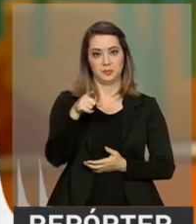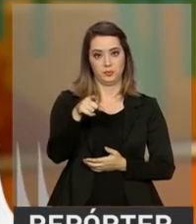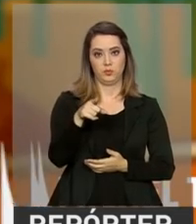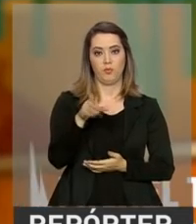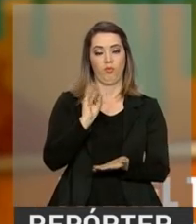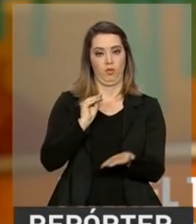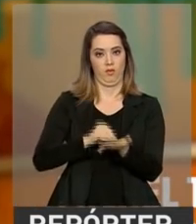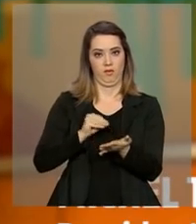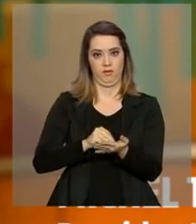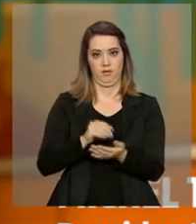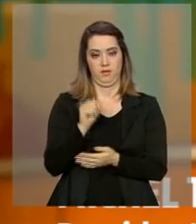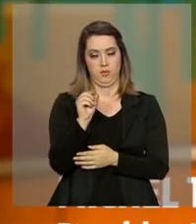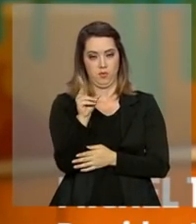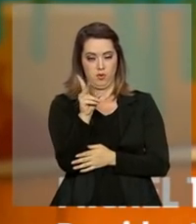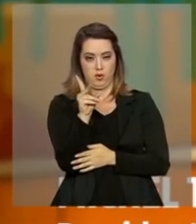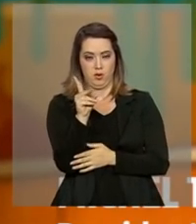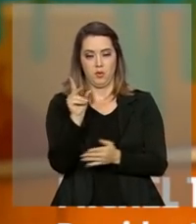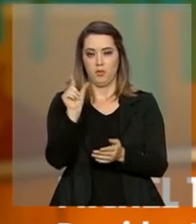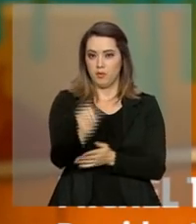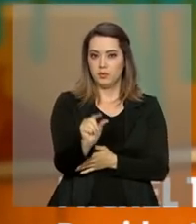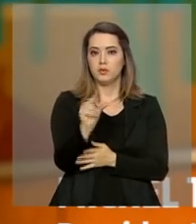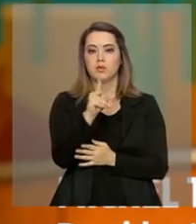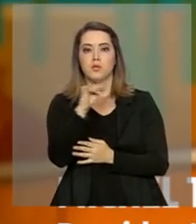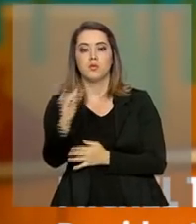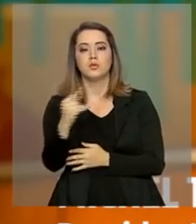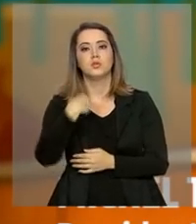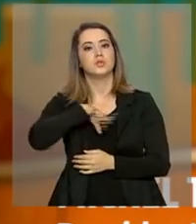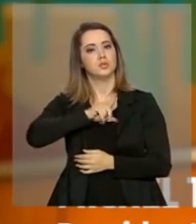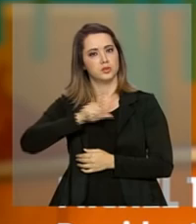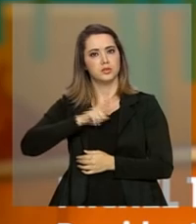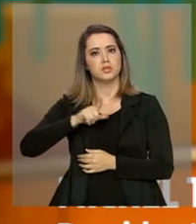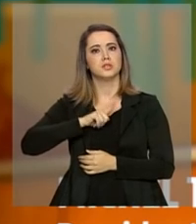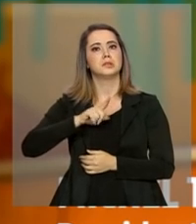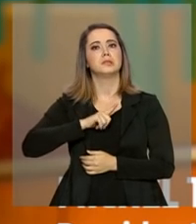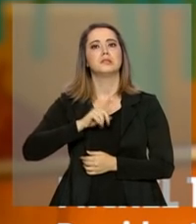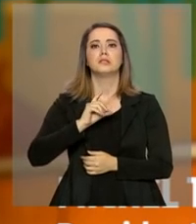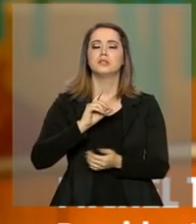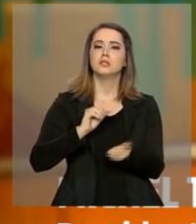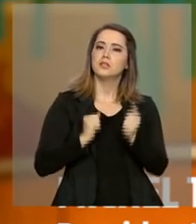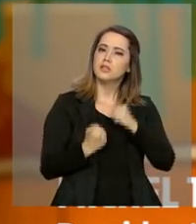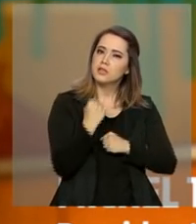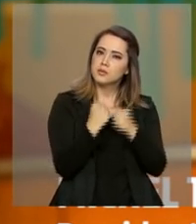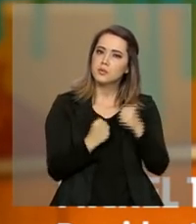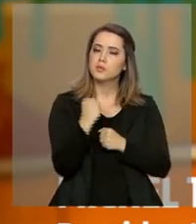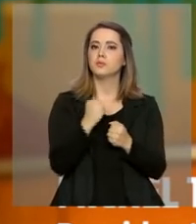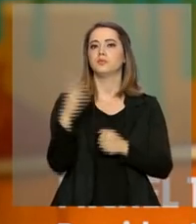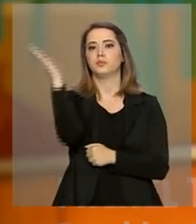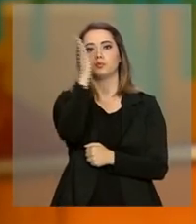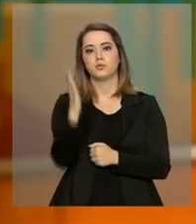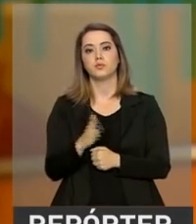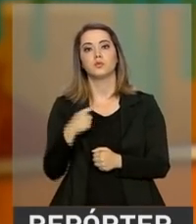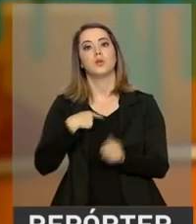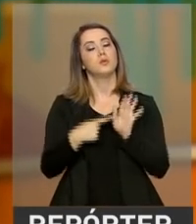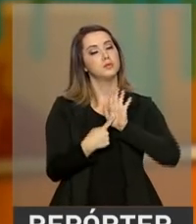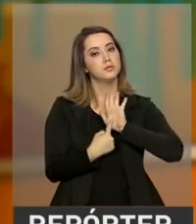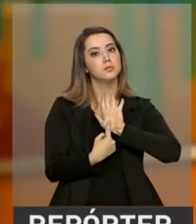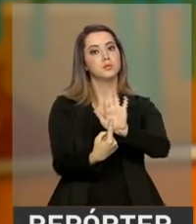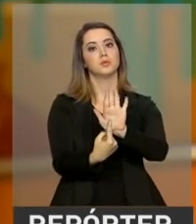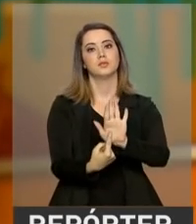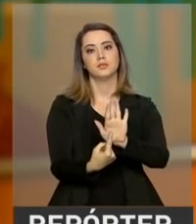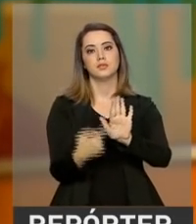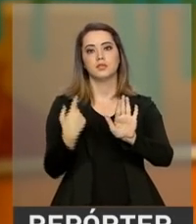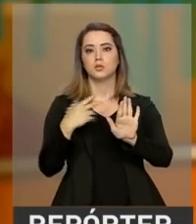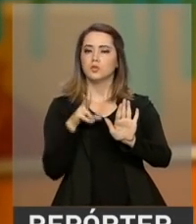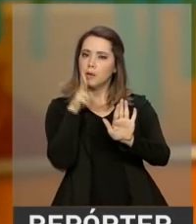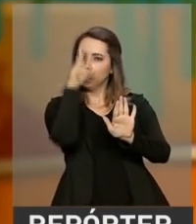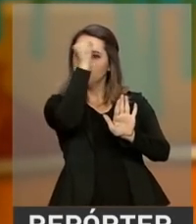alguns dias, nós teremos no atletismo nacional uma grande oportunidade para revelar a força dos